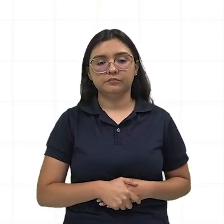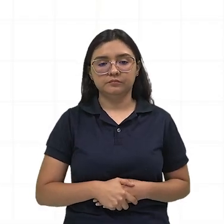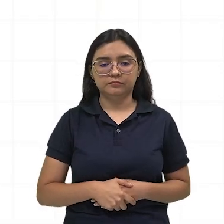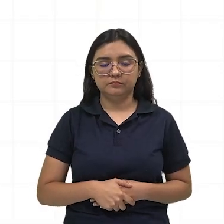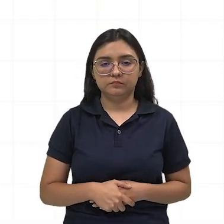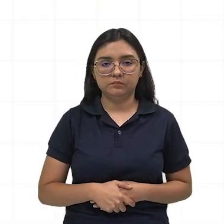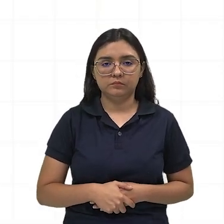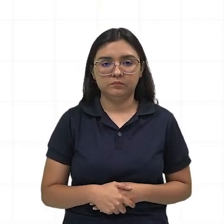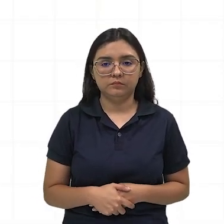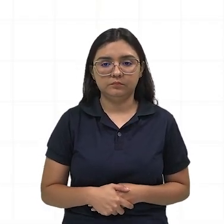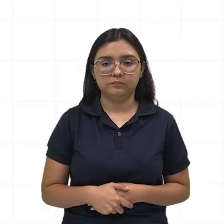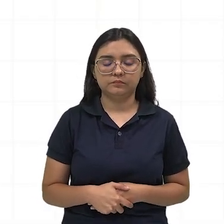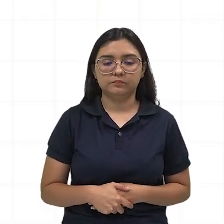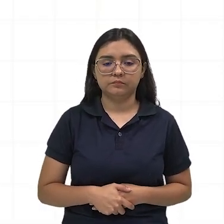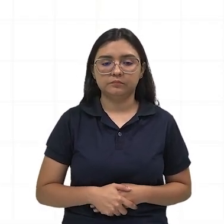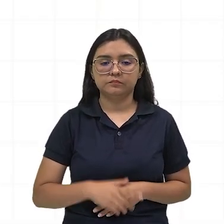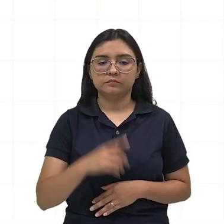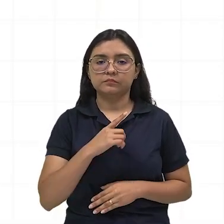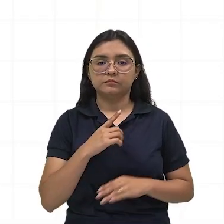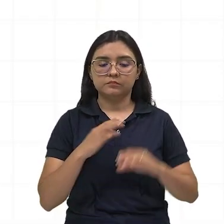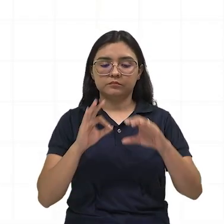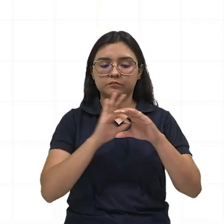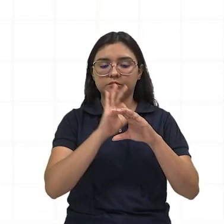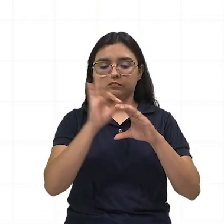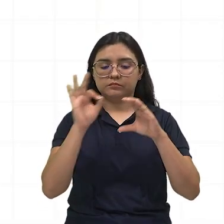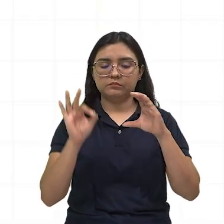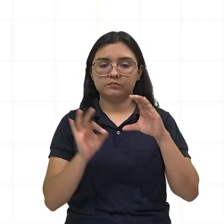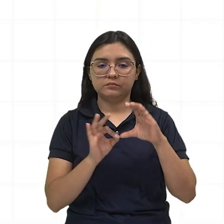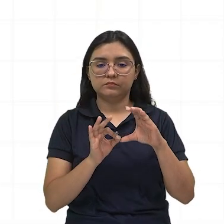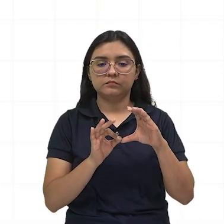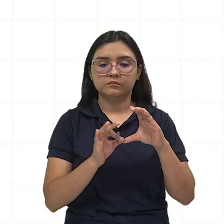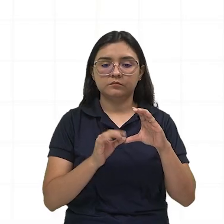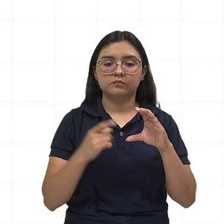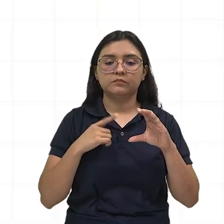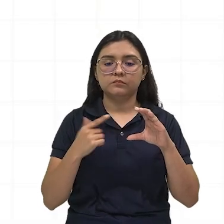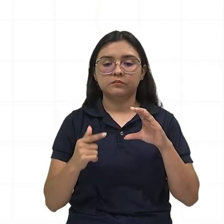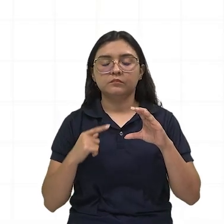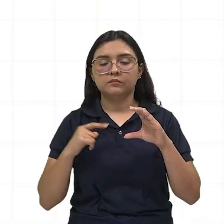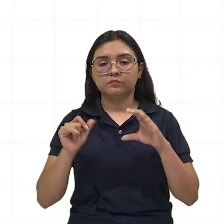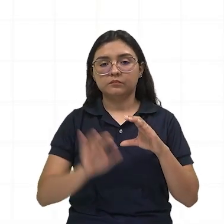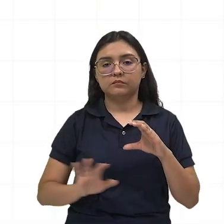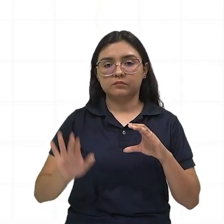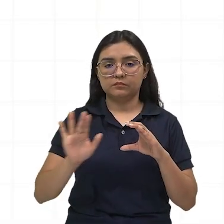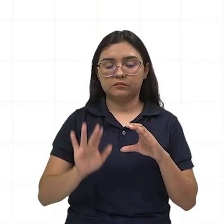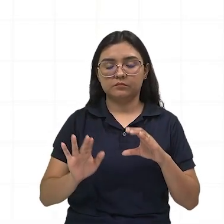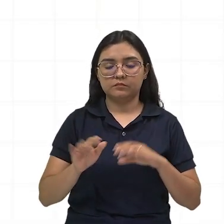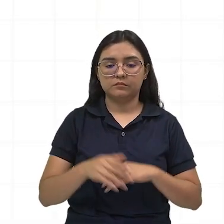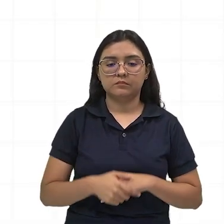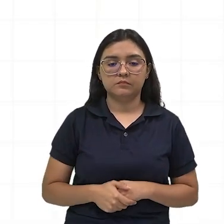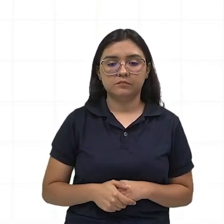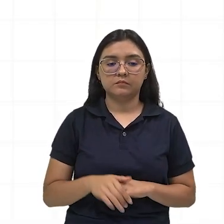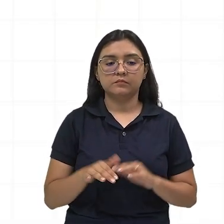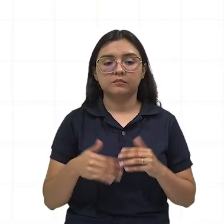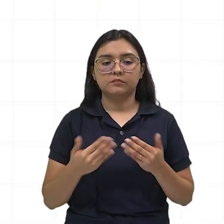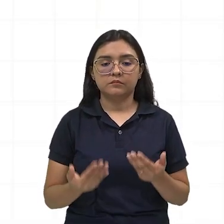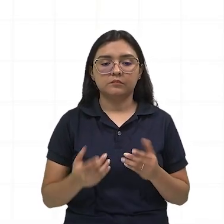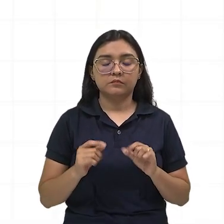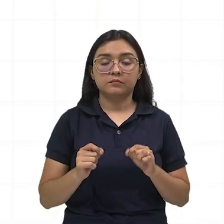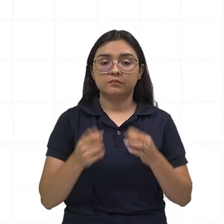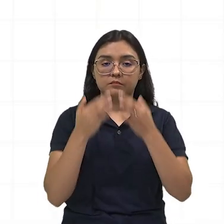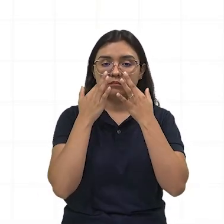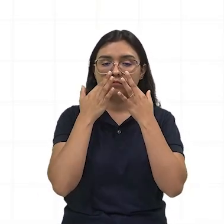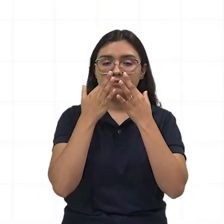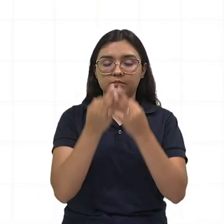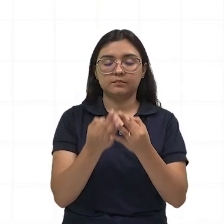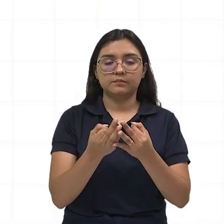é unidimensional e, portanto, não possui área. Então, ficar atento.